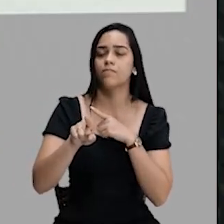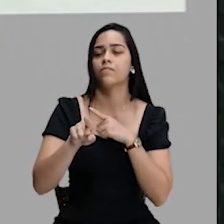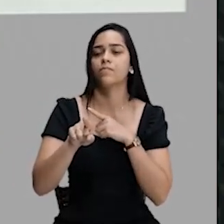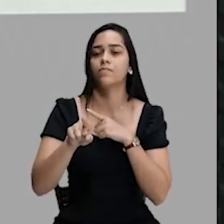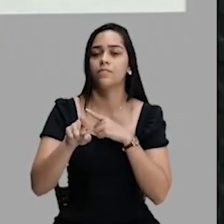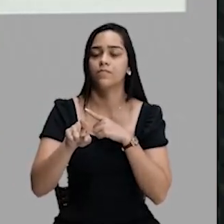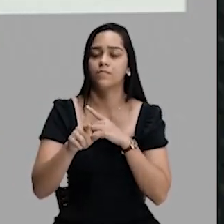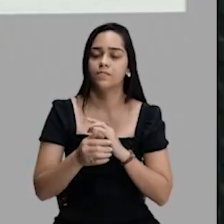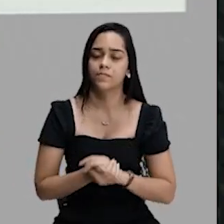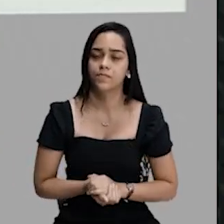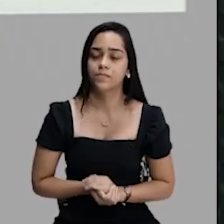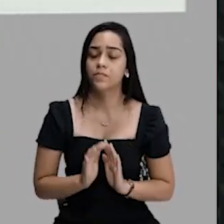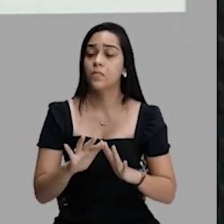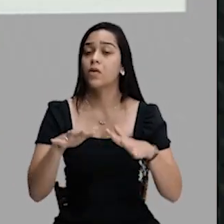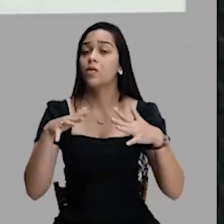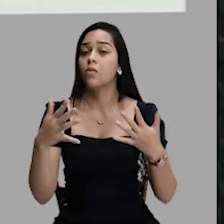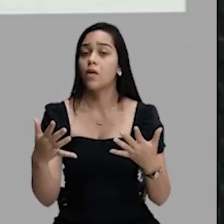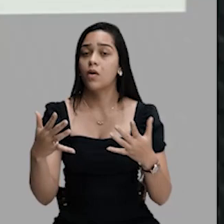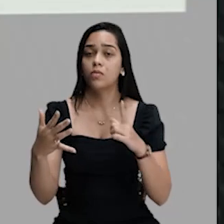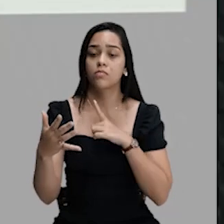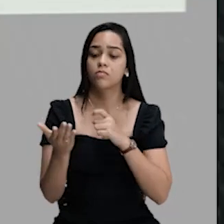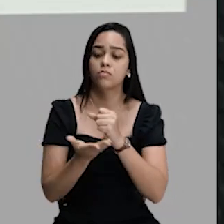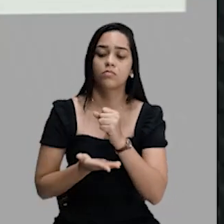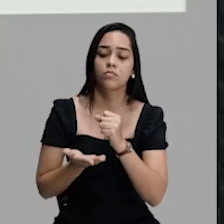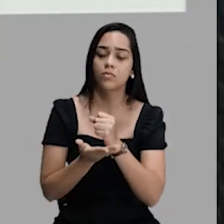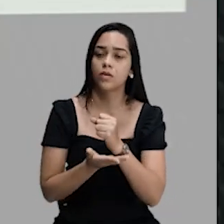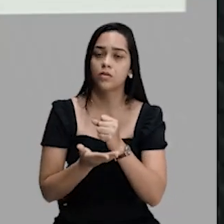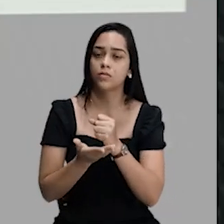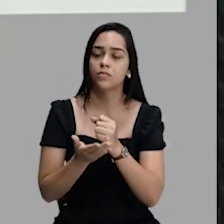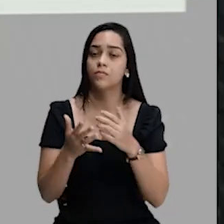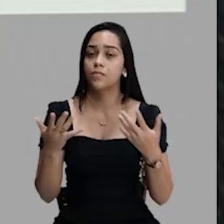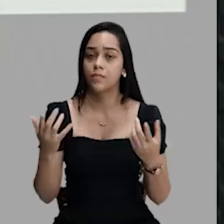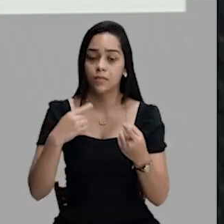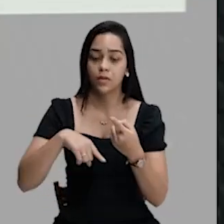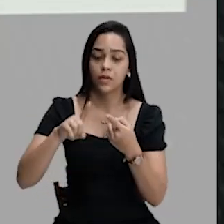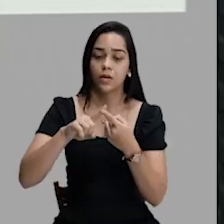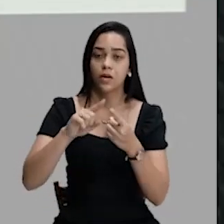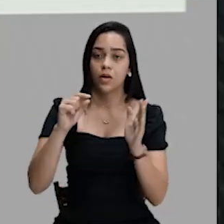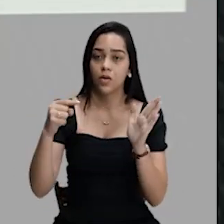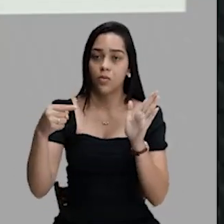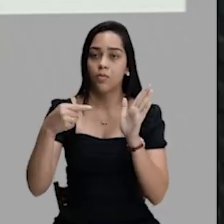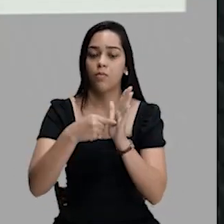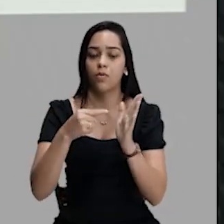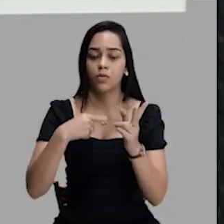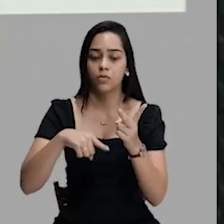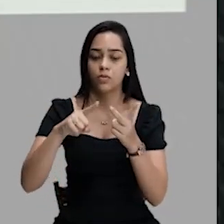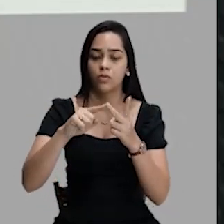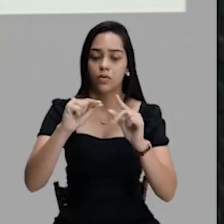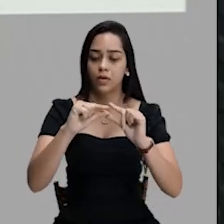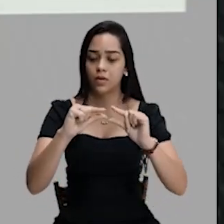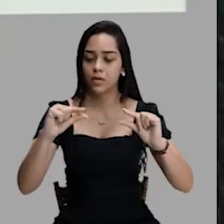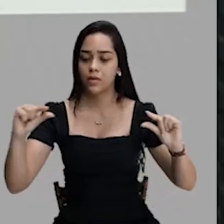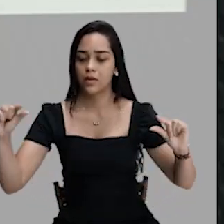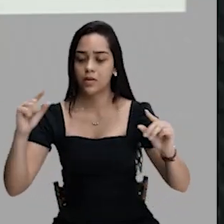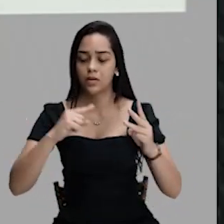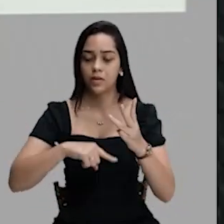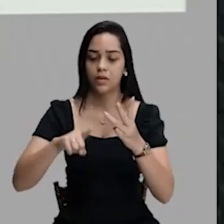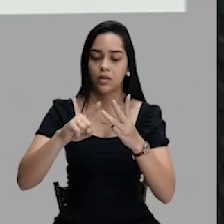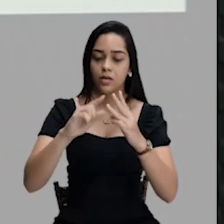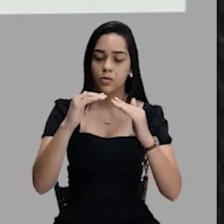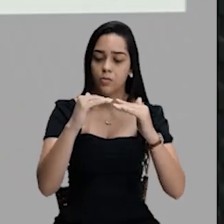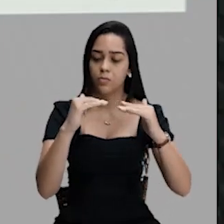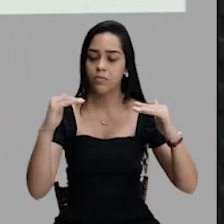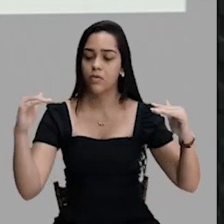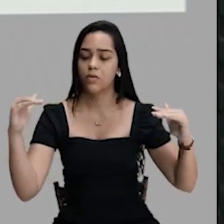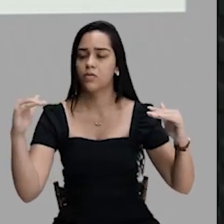da geometria. Quais são os entes primitivos? É o ponto, tá? A reta e o plano. Tá?